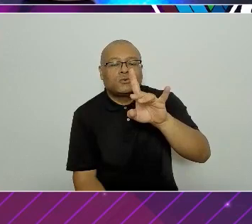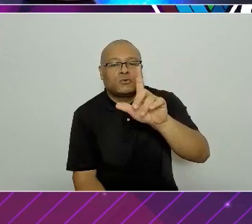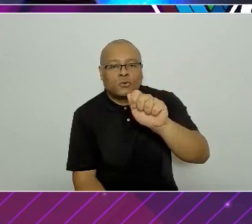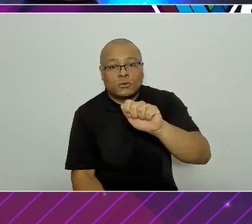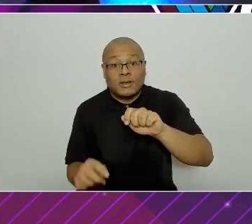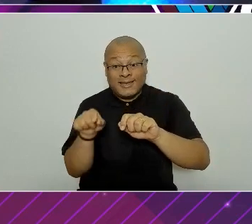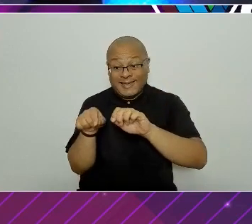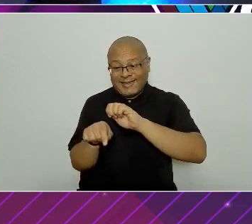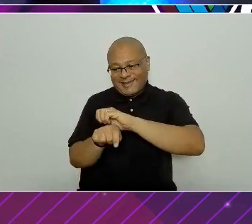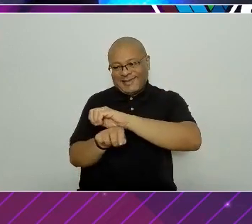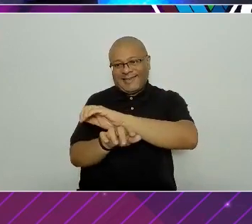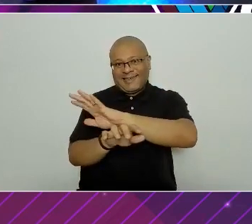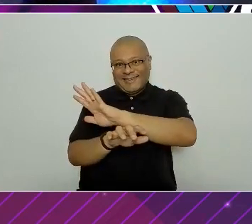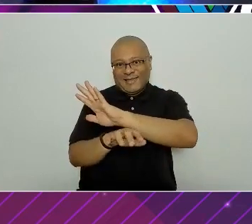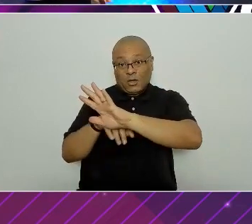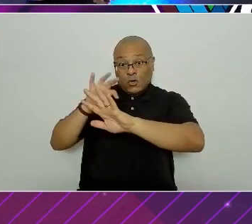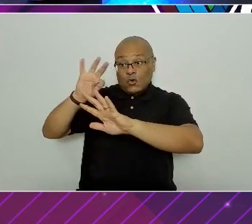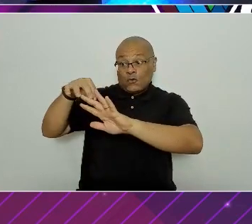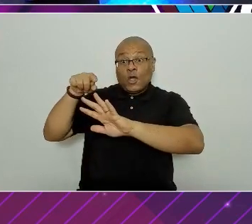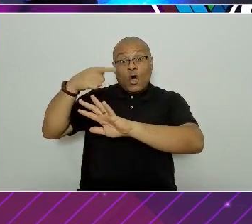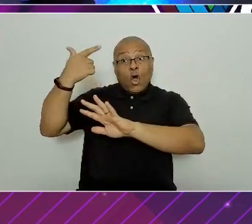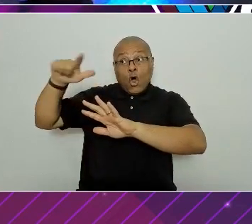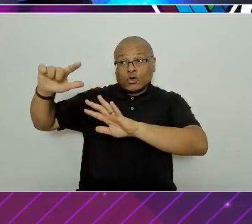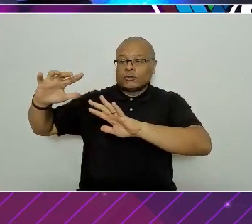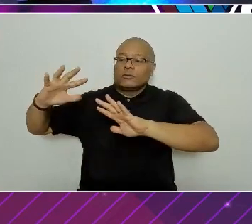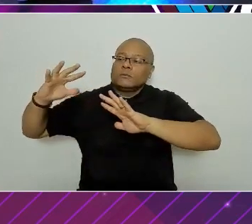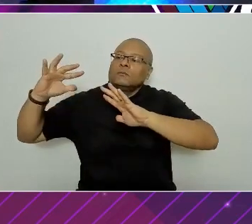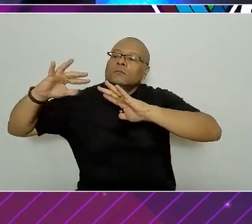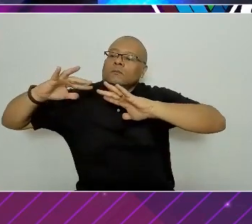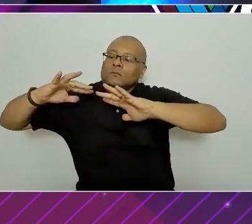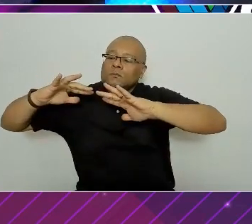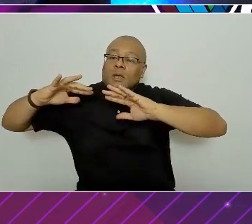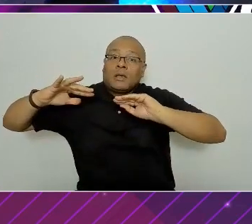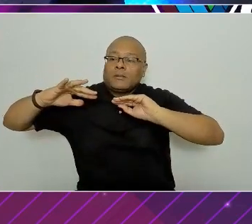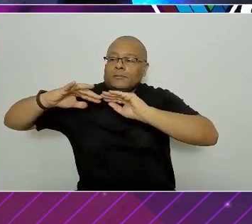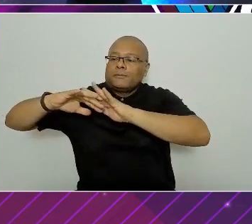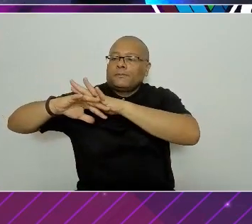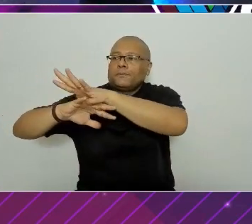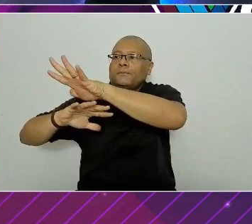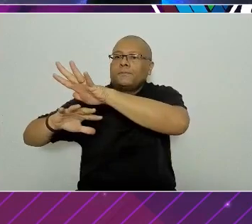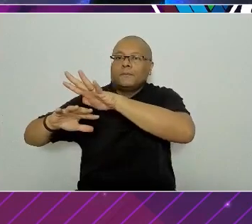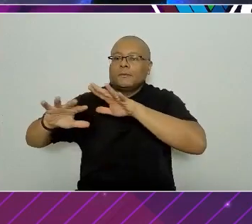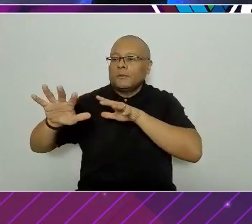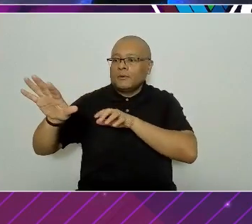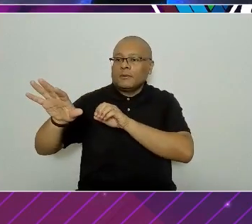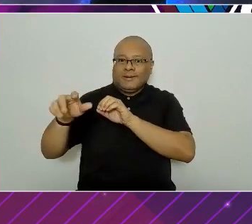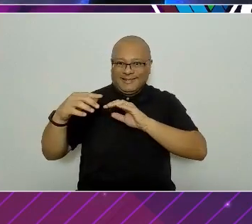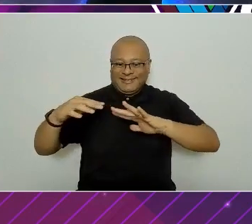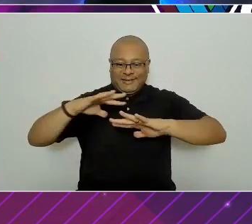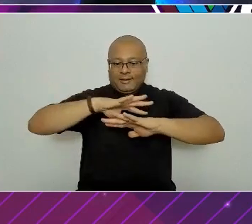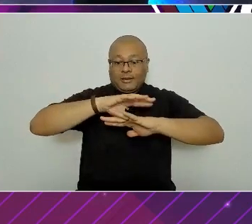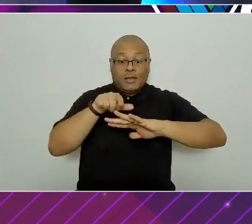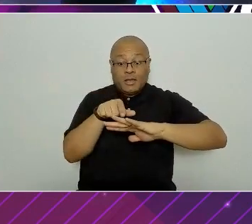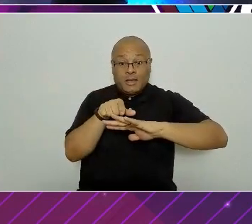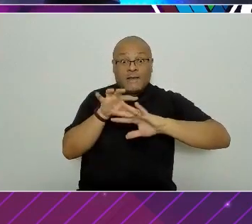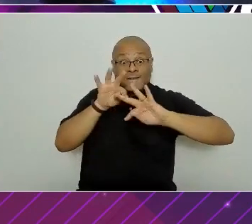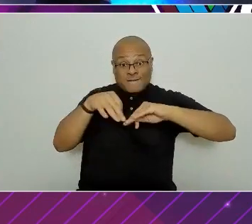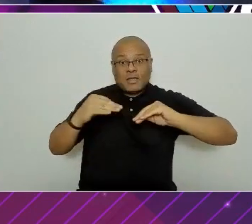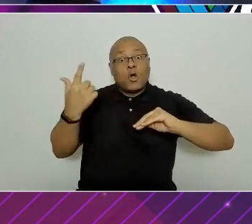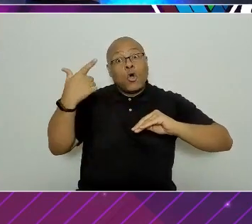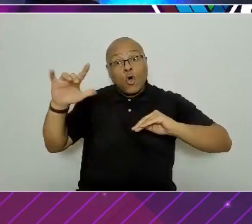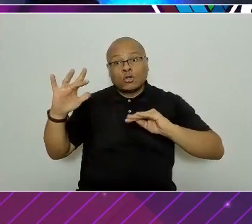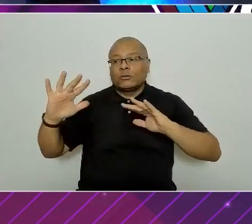assim, de maneira geral, com outros neurônios para propagar a informação que ele acabou de tratar ali, né?